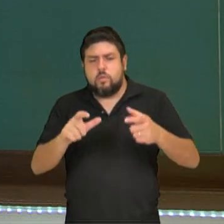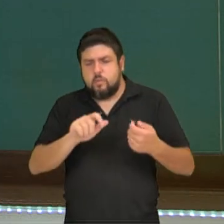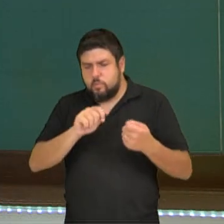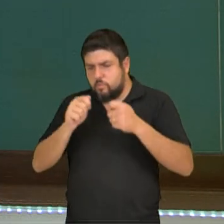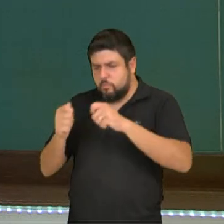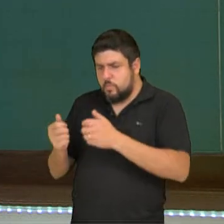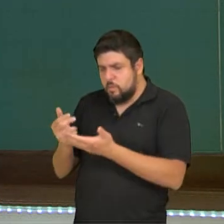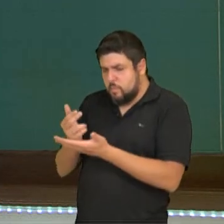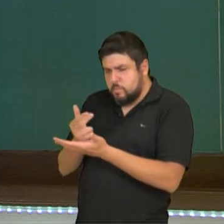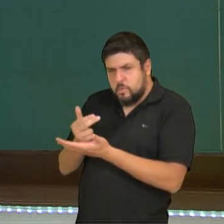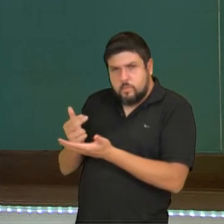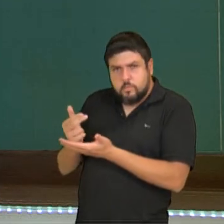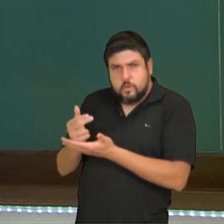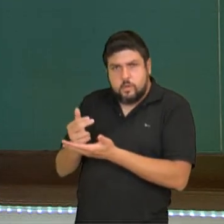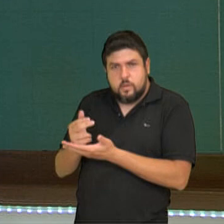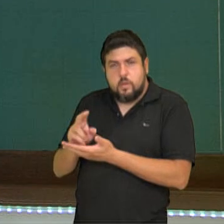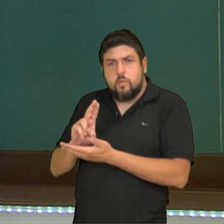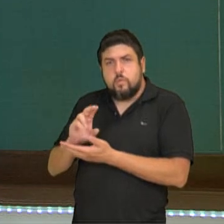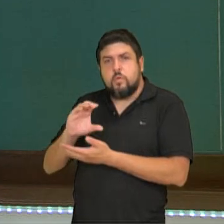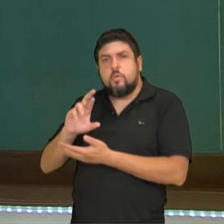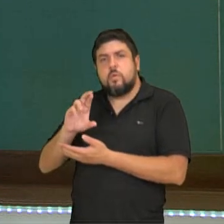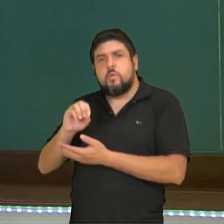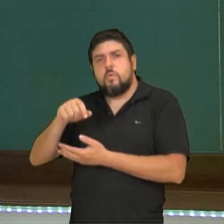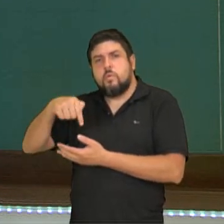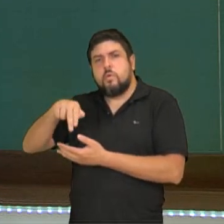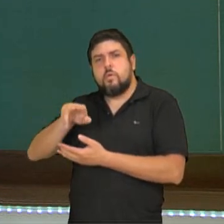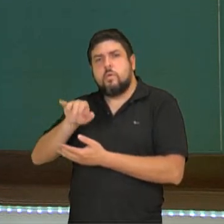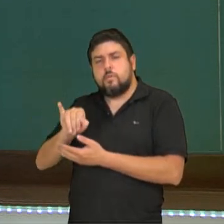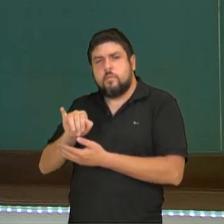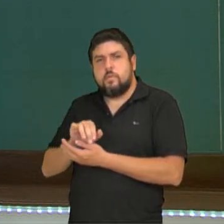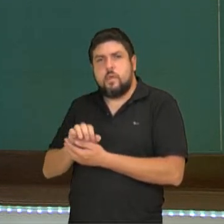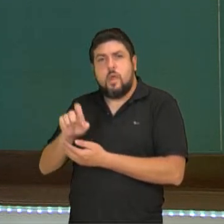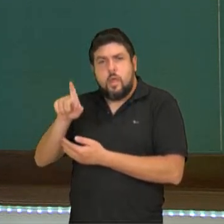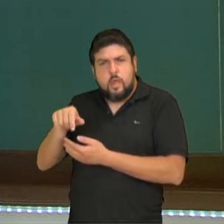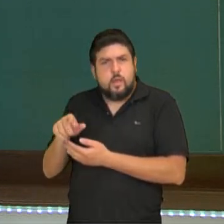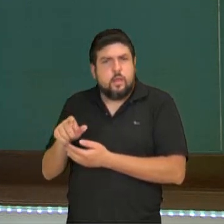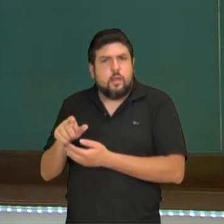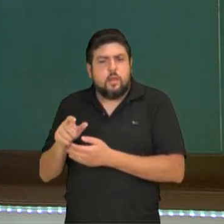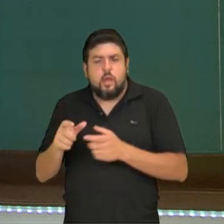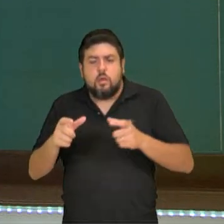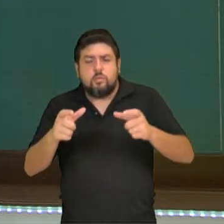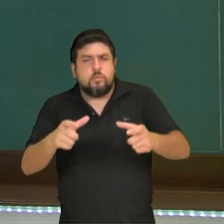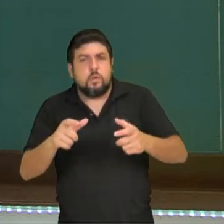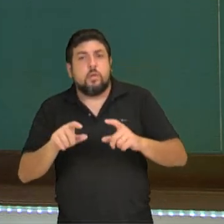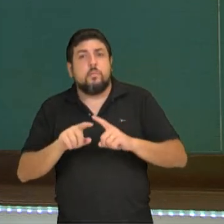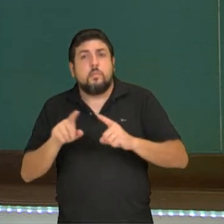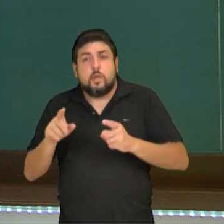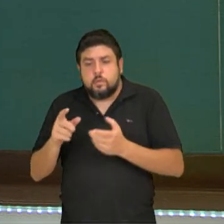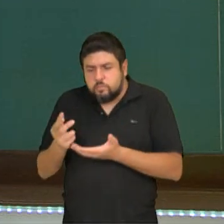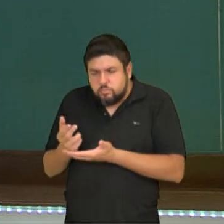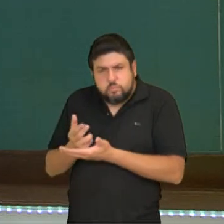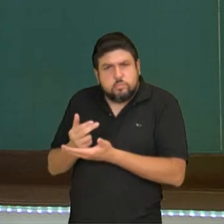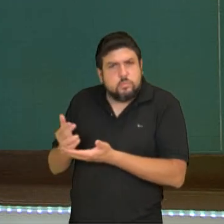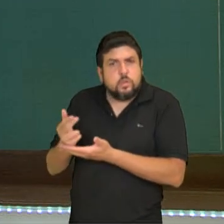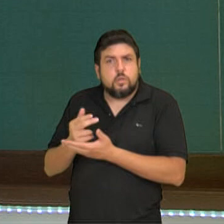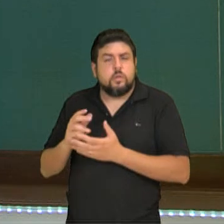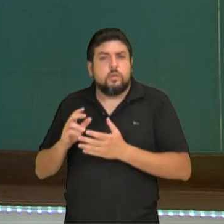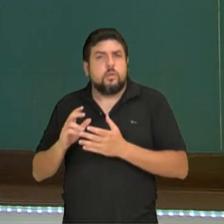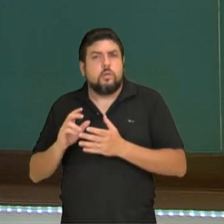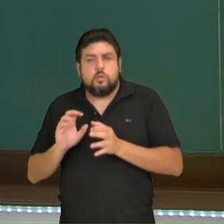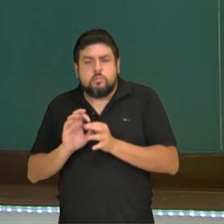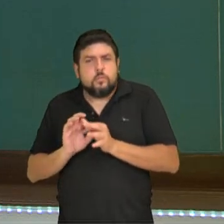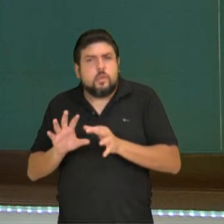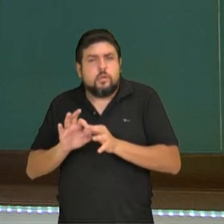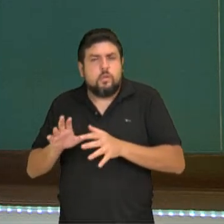um rigor cartográfico, é chamado de croquis. O que é o croquis, então? Eu fazer um desenho com a minha mão, eu fazer, né, com o que eu